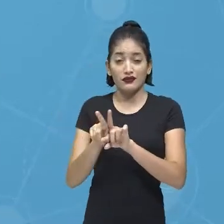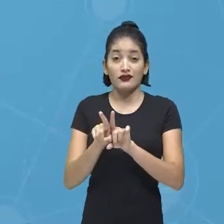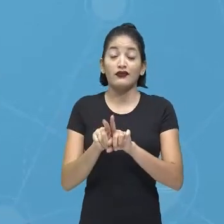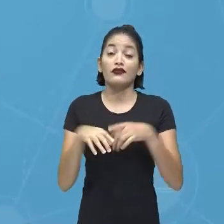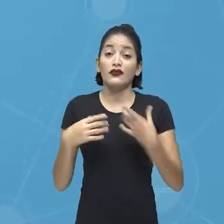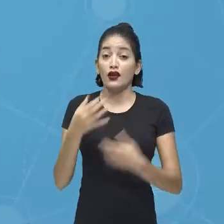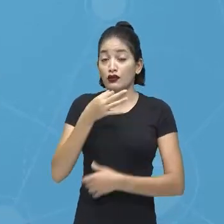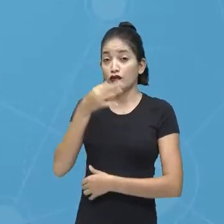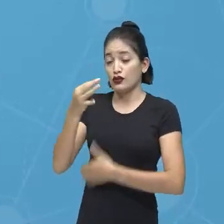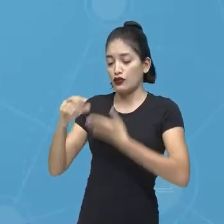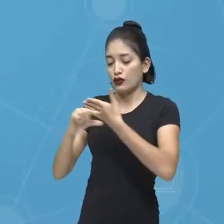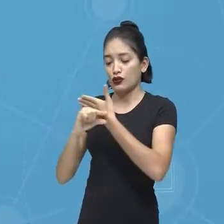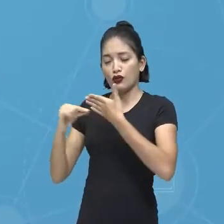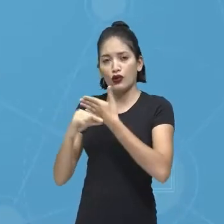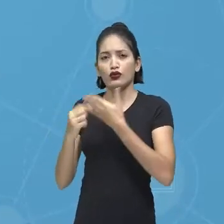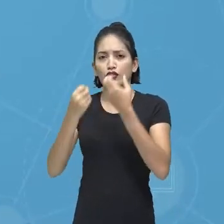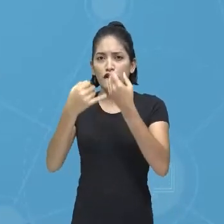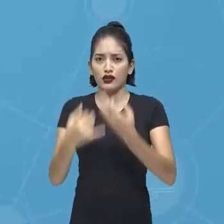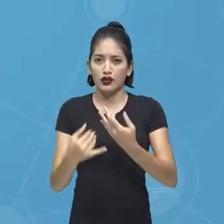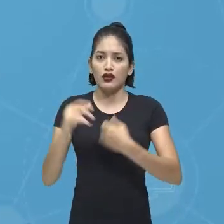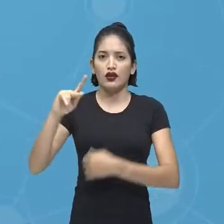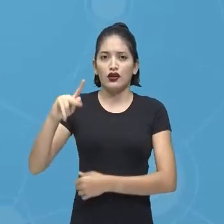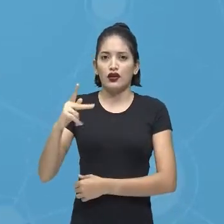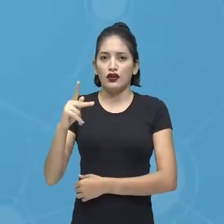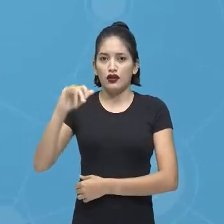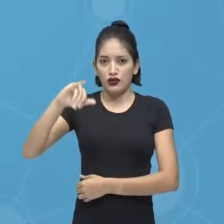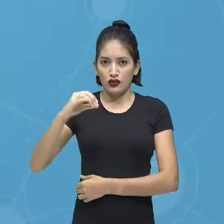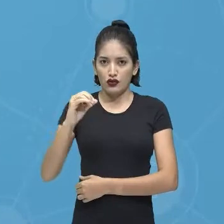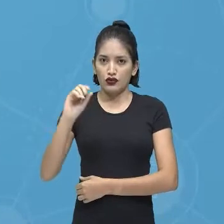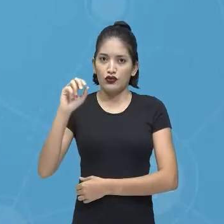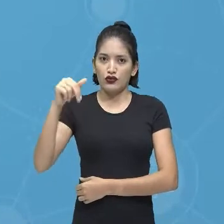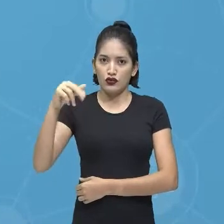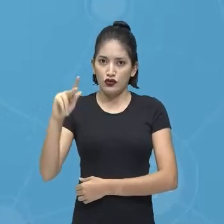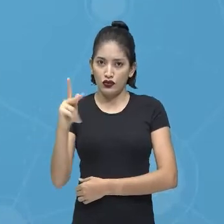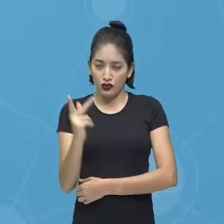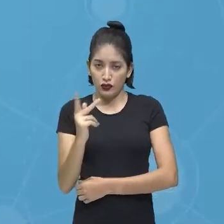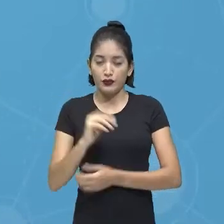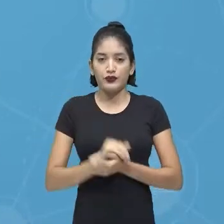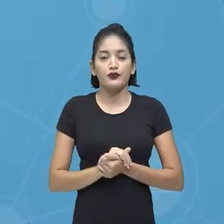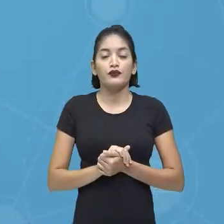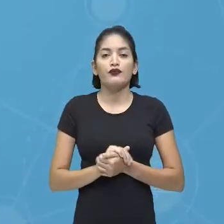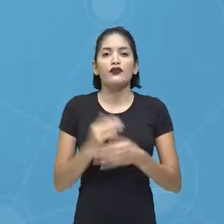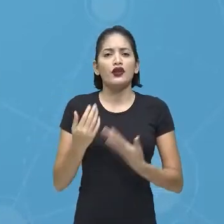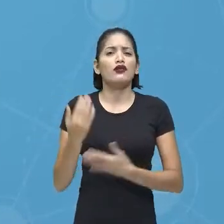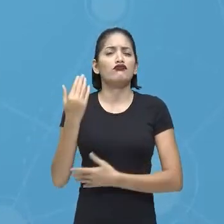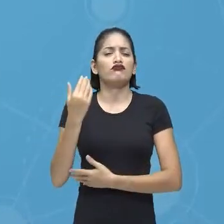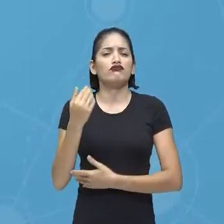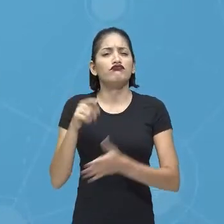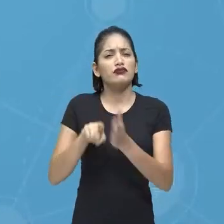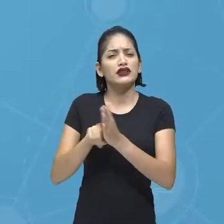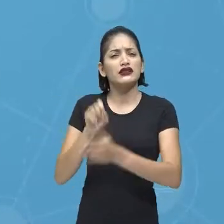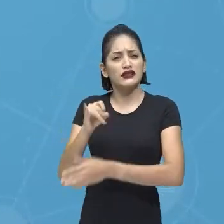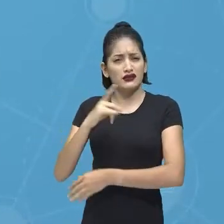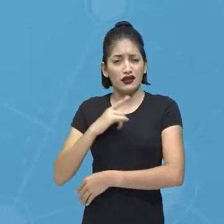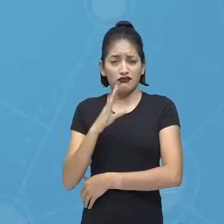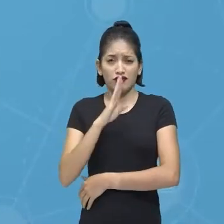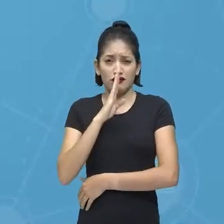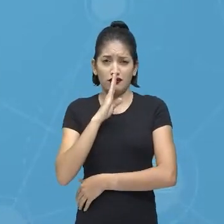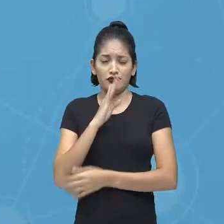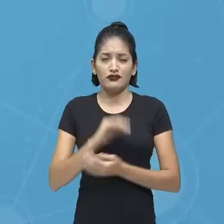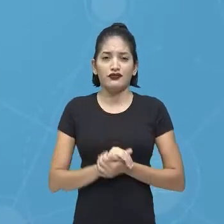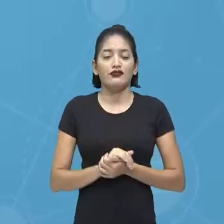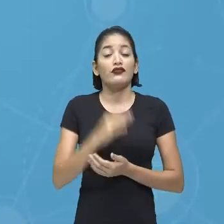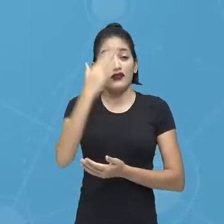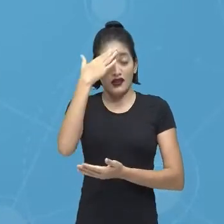um autor, né, que fala sobre isso, que é o John Cage. Então, pesquisem aí a questão se existe o silêncio. Com